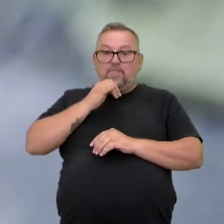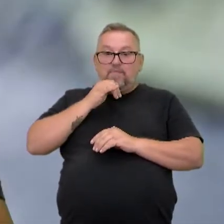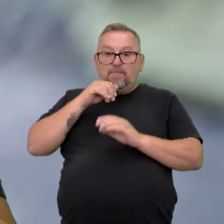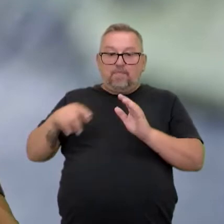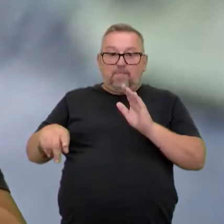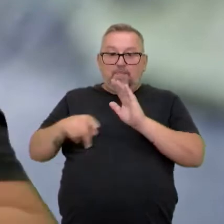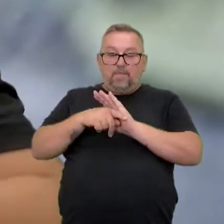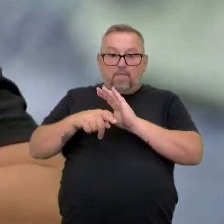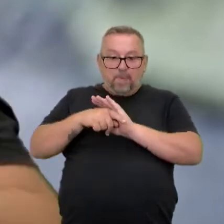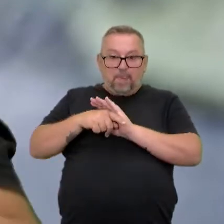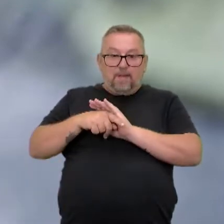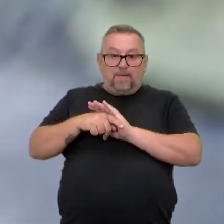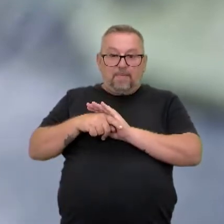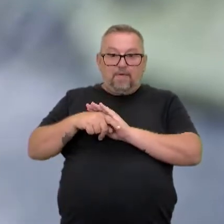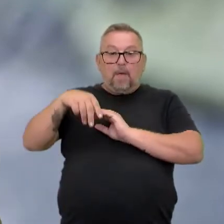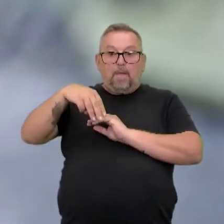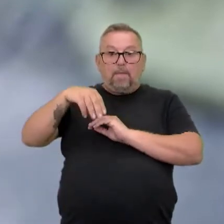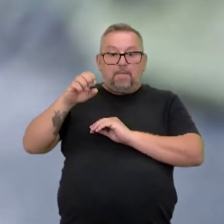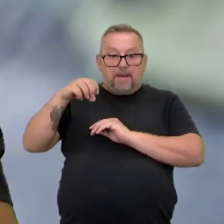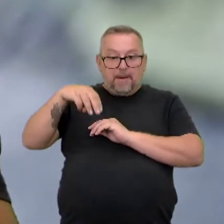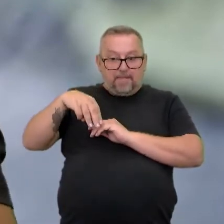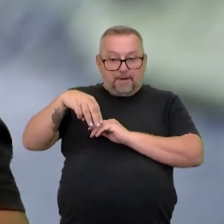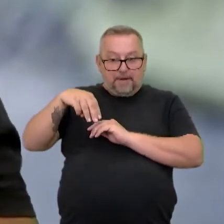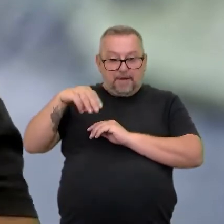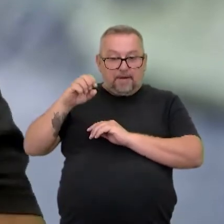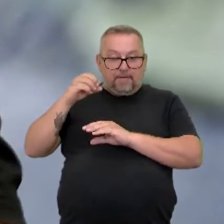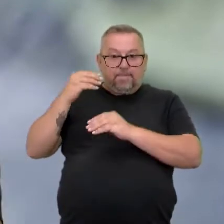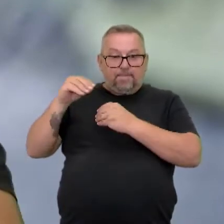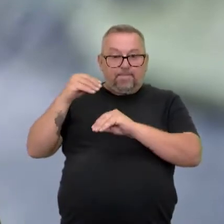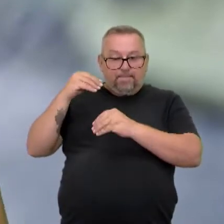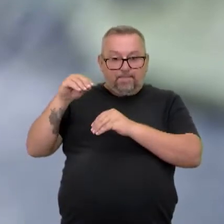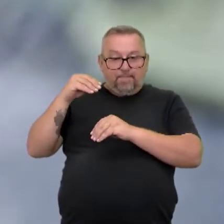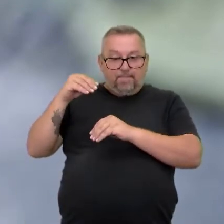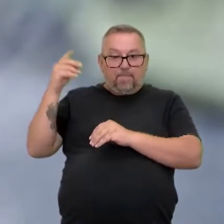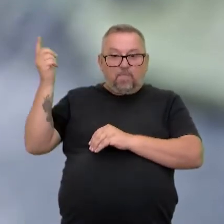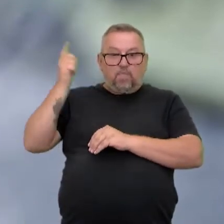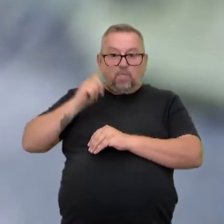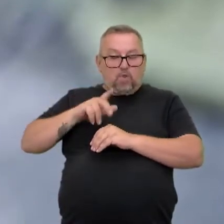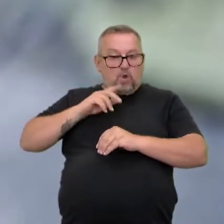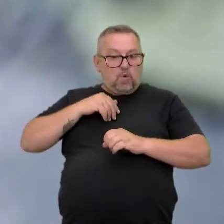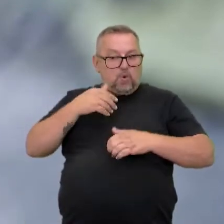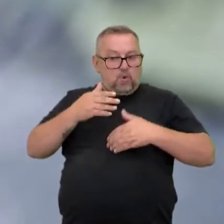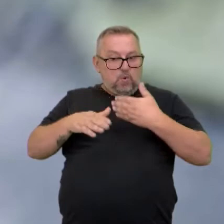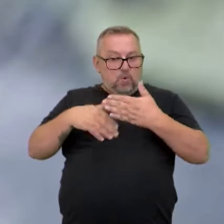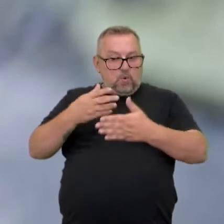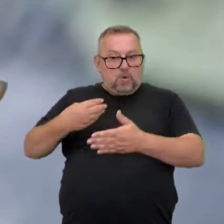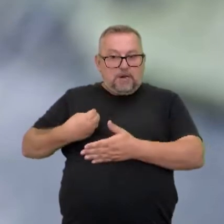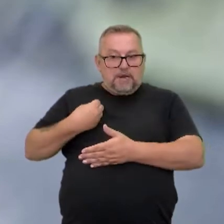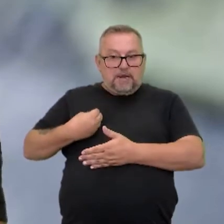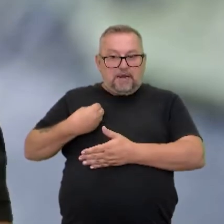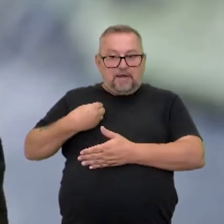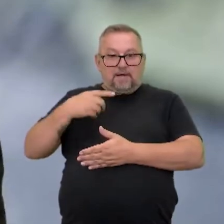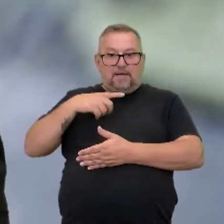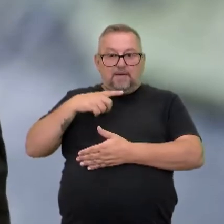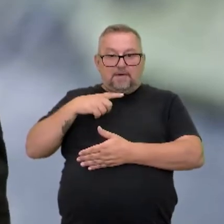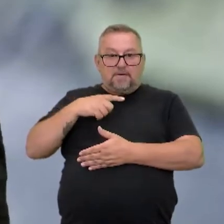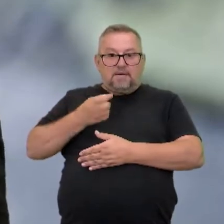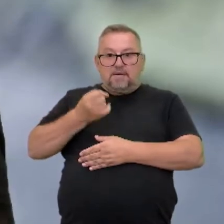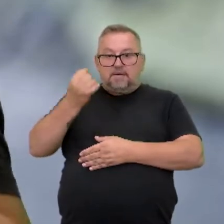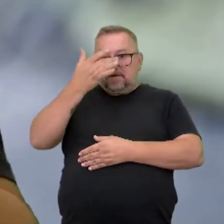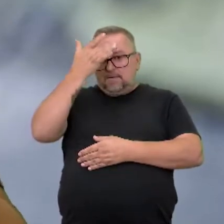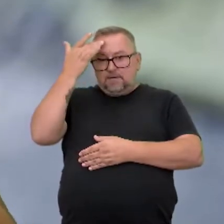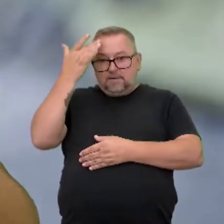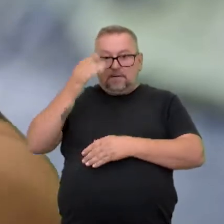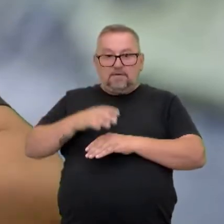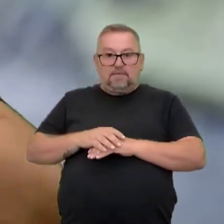própria memética, ele fala que para um meme, assim como um gene, ele continuar existindo, ele tem que estar na cabeça de todo mundo.